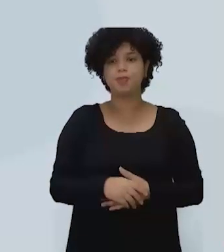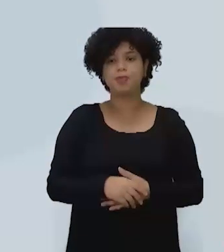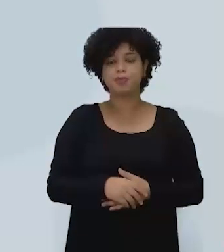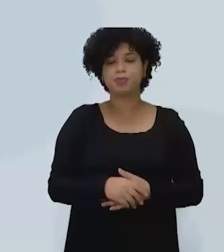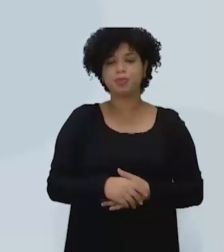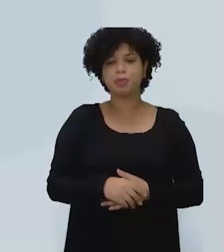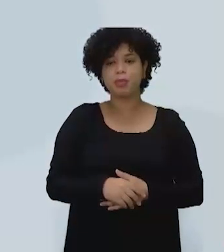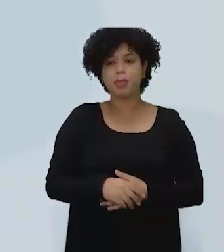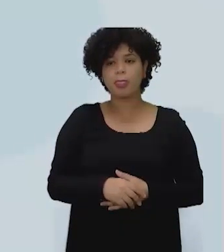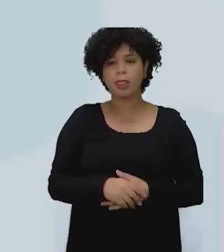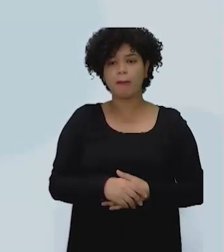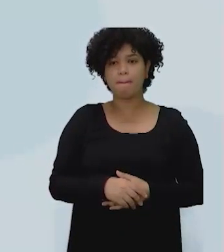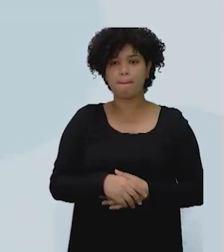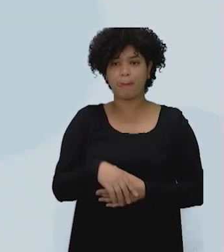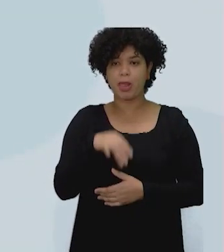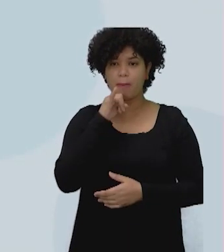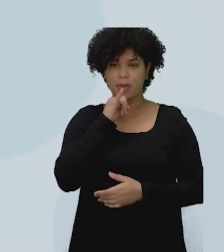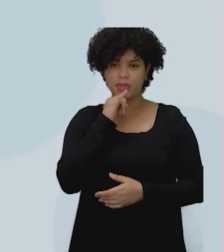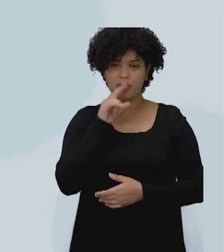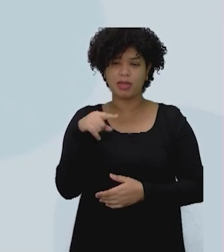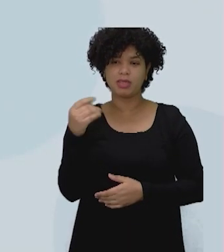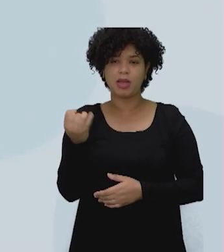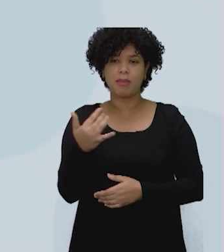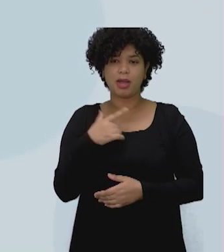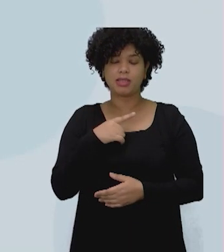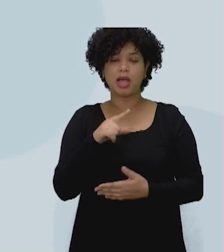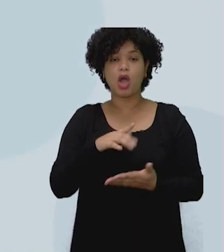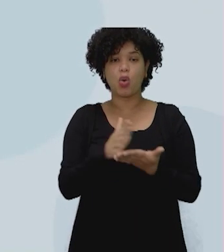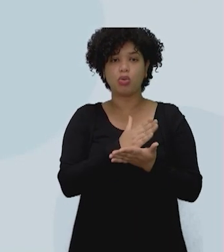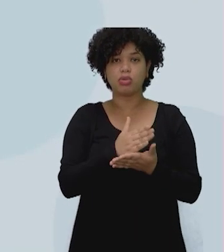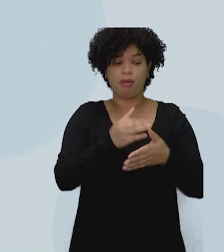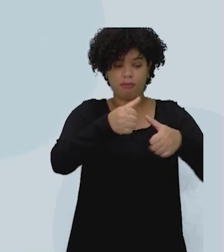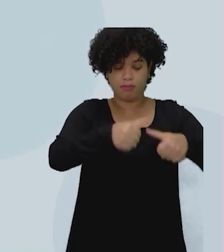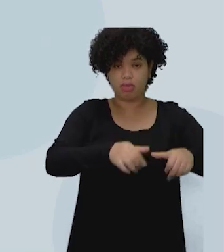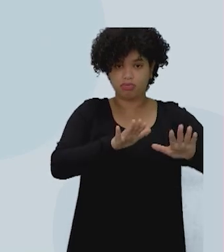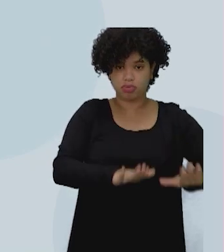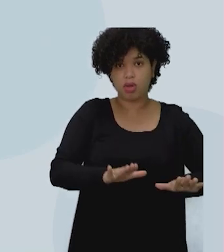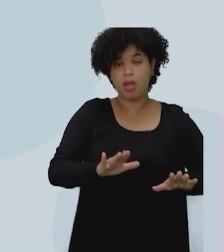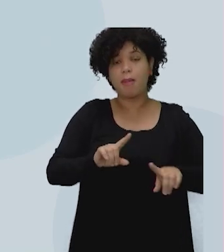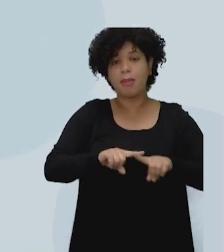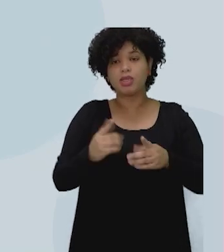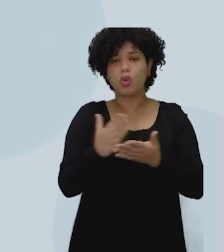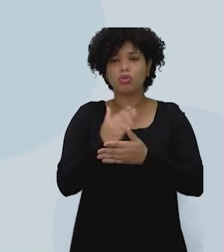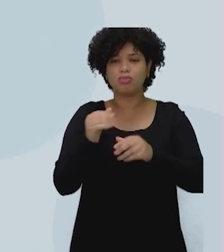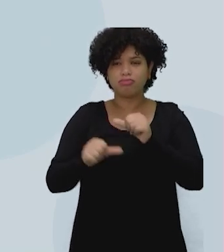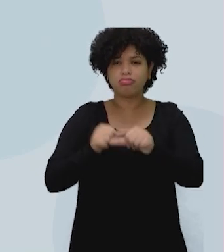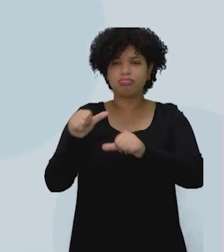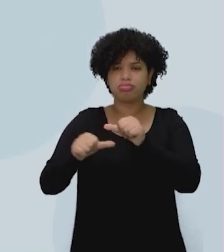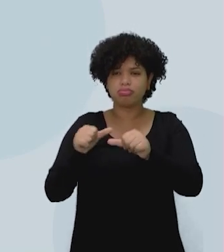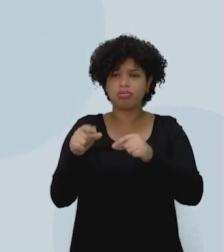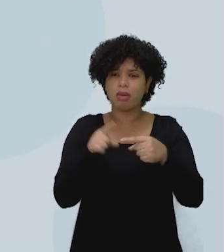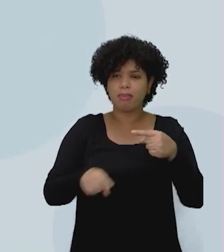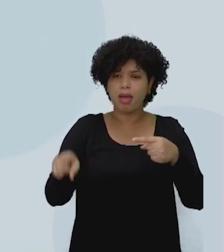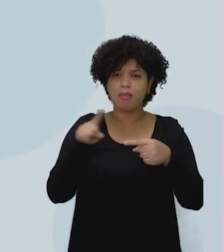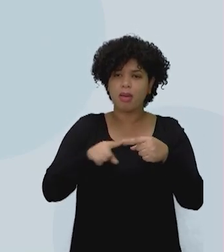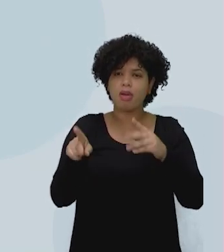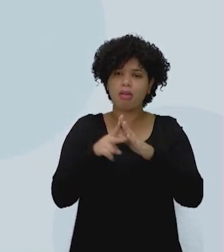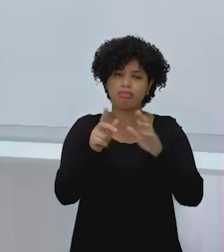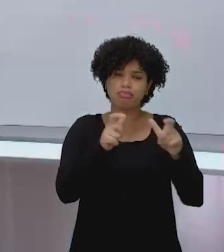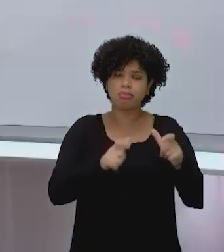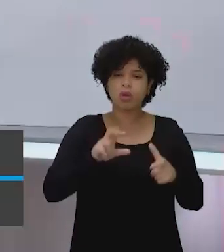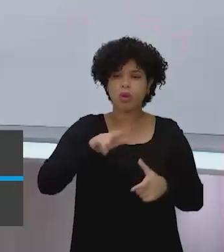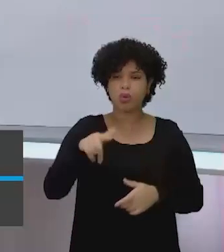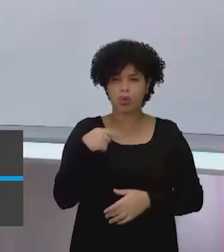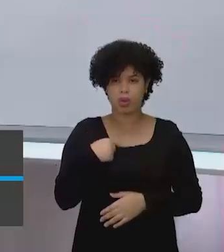lugar que você vive, ele também diria que existem fixos e fluxos, ou seja, tem coisas que são daquele lugar e